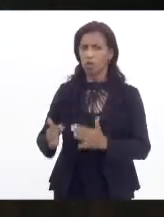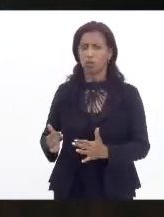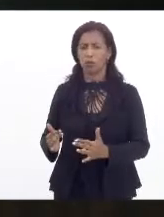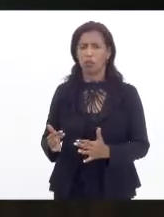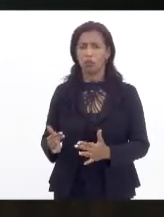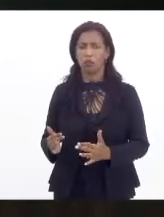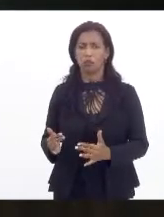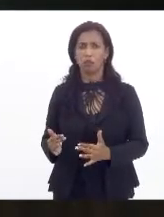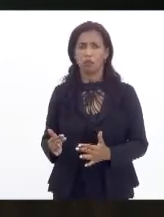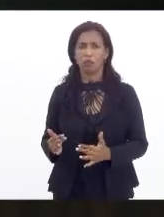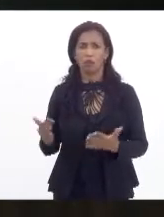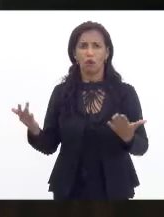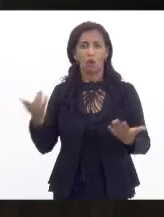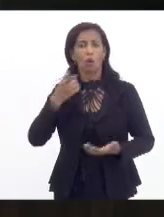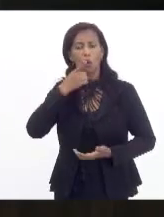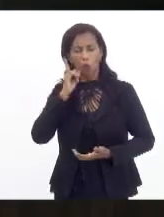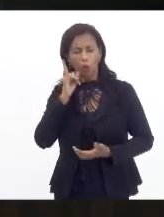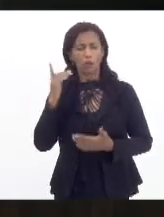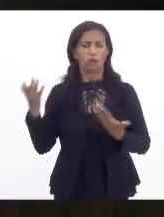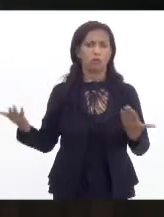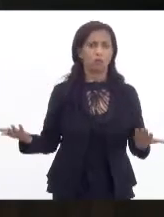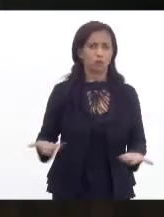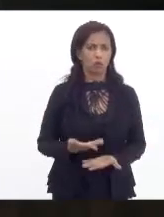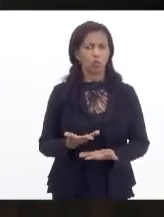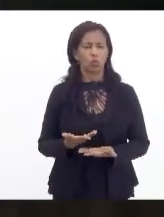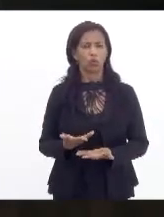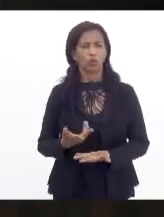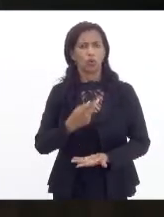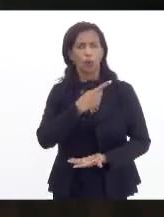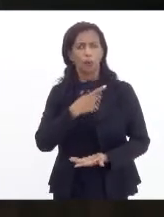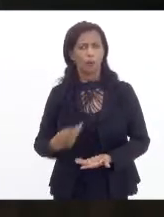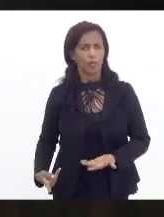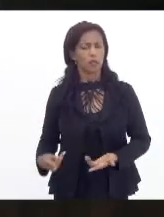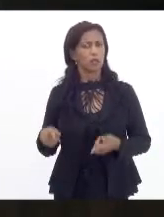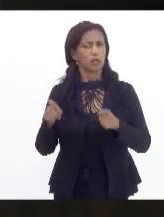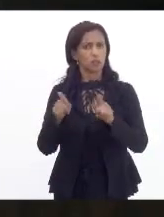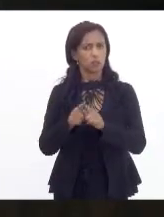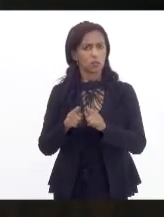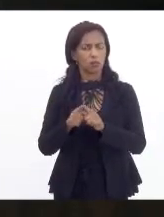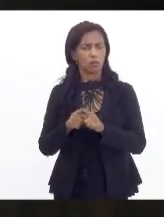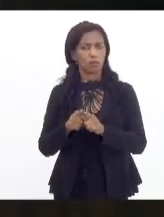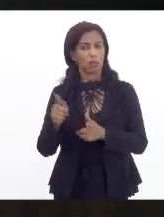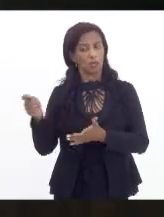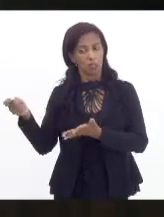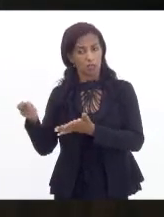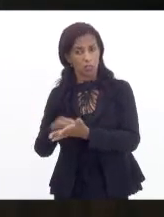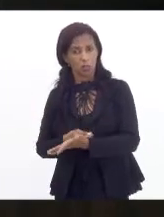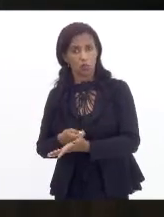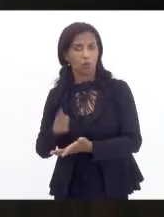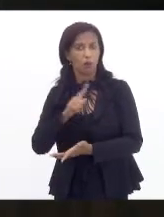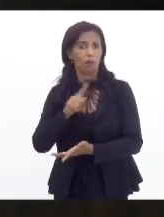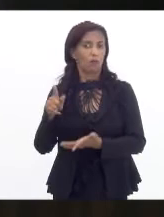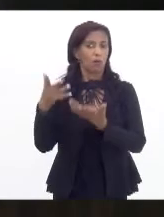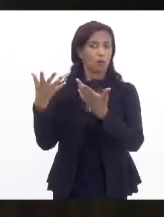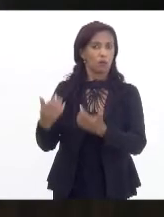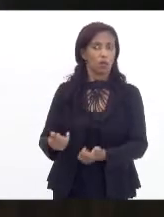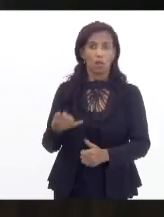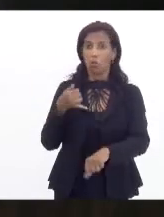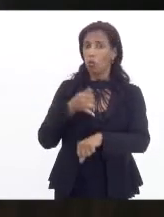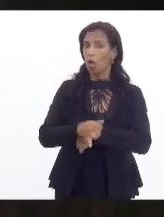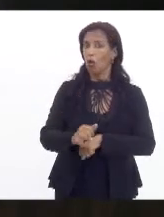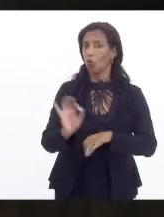desautorizou, ontem e hoje, o presidente da República, que também, como eu digo sempre, não enganou